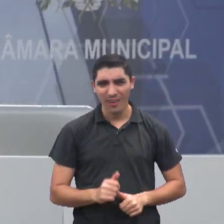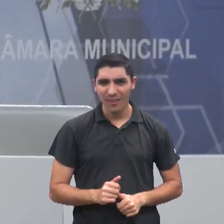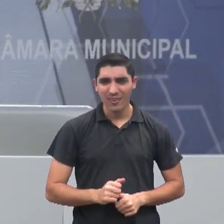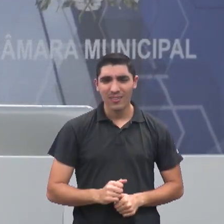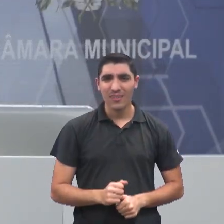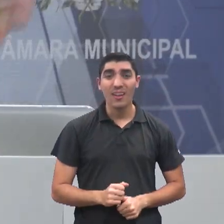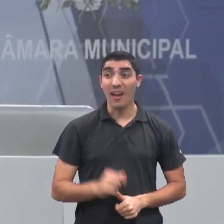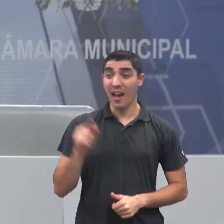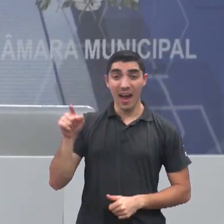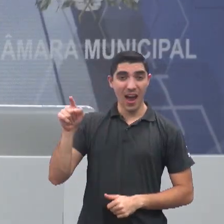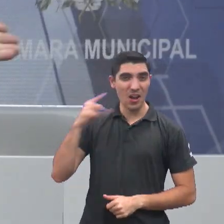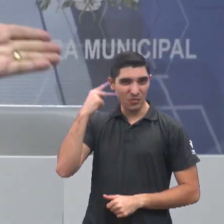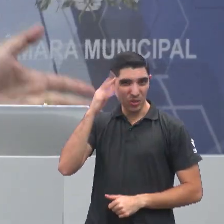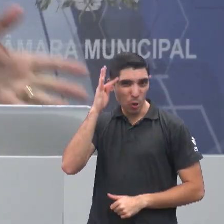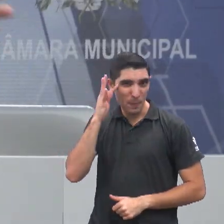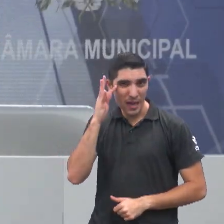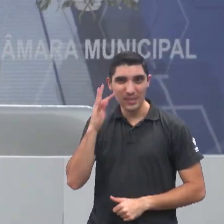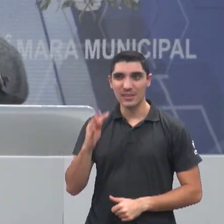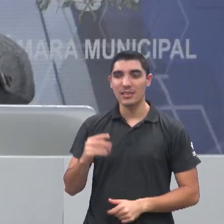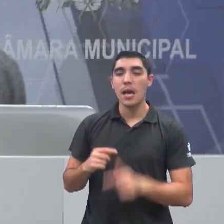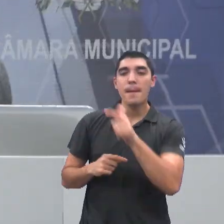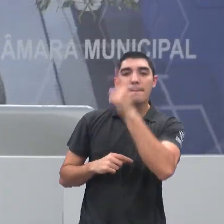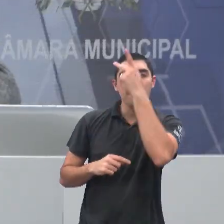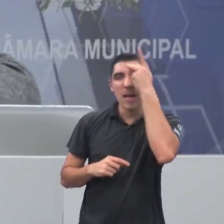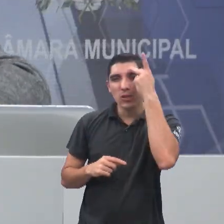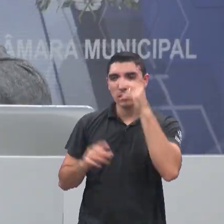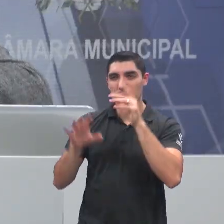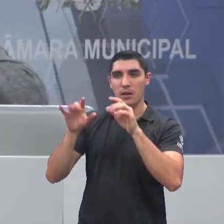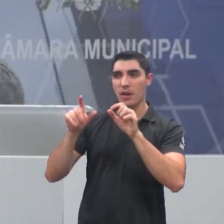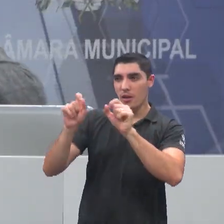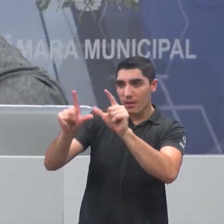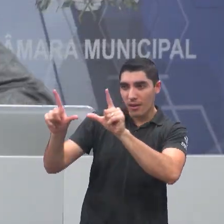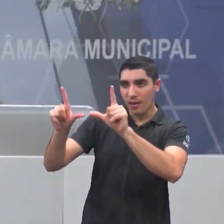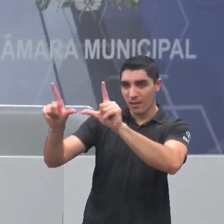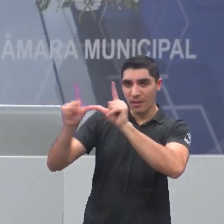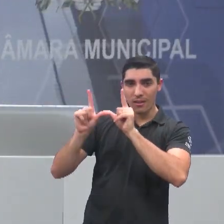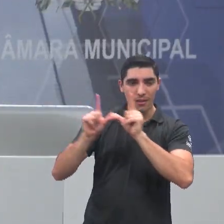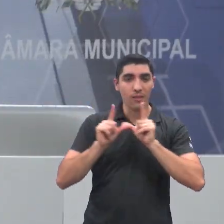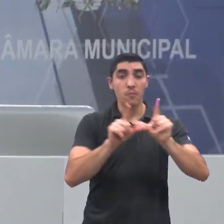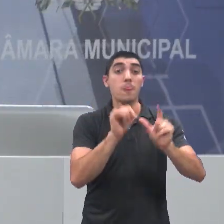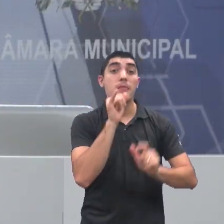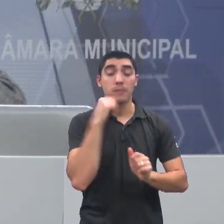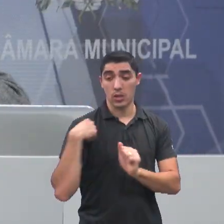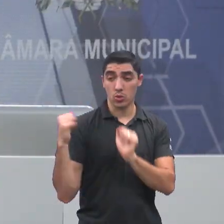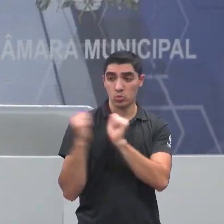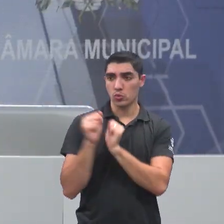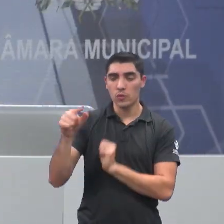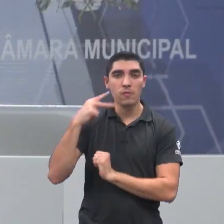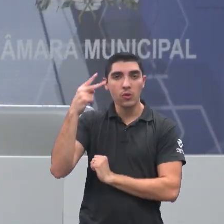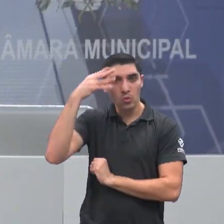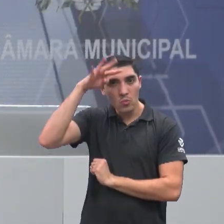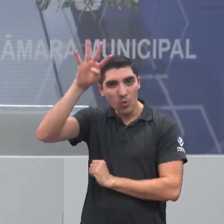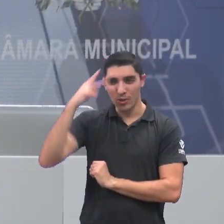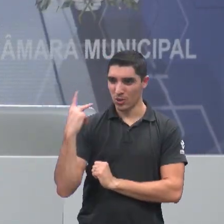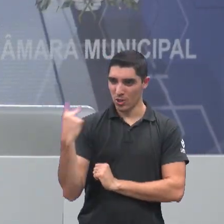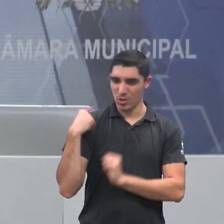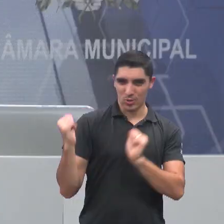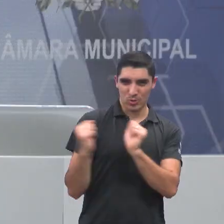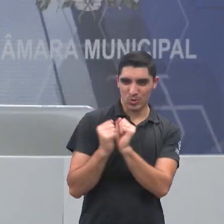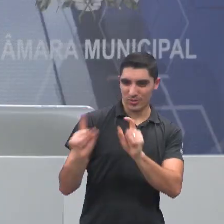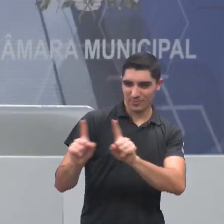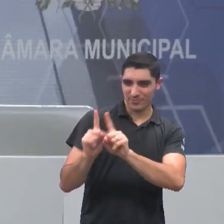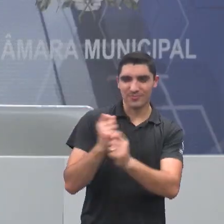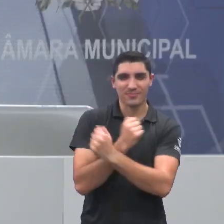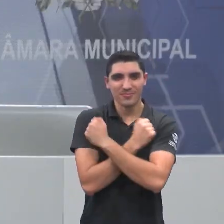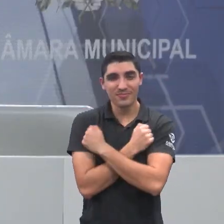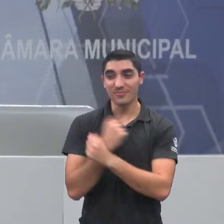um post de uma pessoa, é a mesma coisa que hoje. Hoje eu tive um tempo de qualidade com o vereador Sena. Aí eu vou lá, pego e tiro uma foto com o vereador Sena e